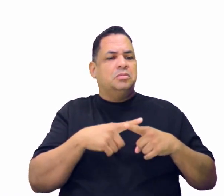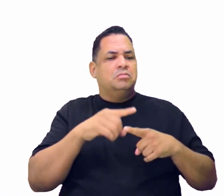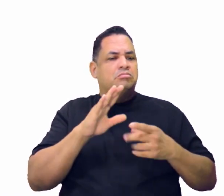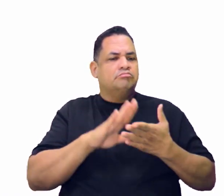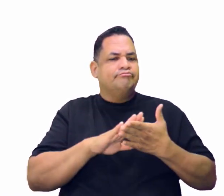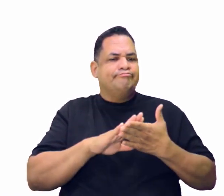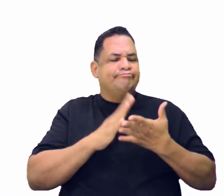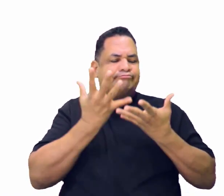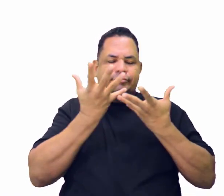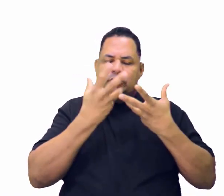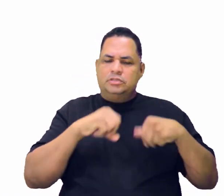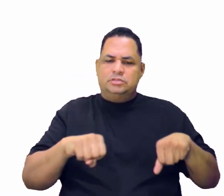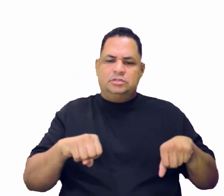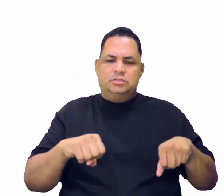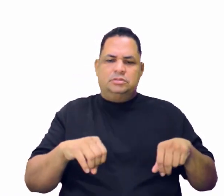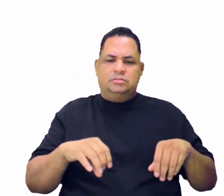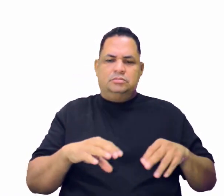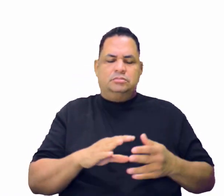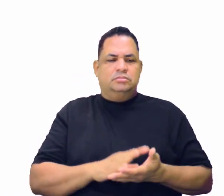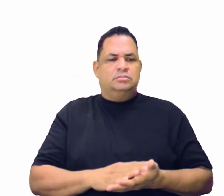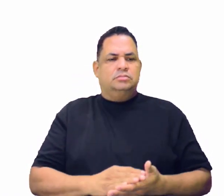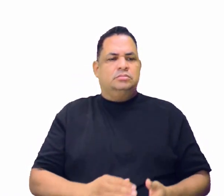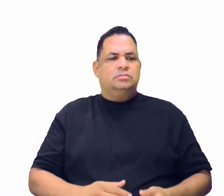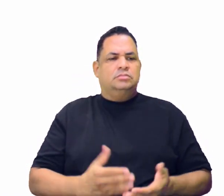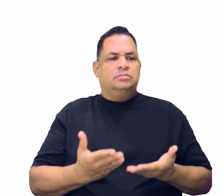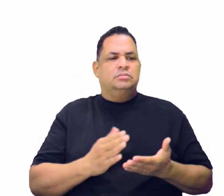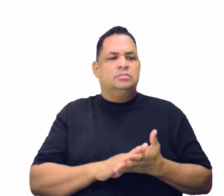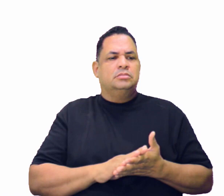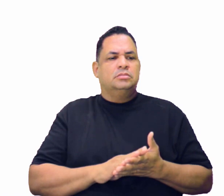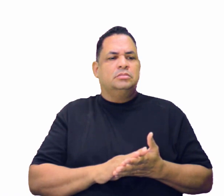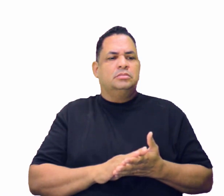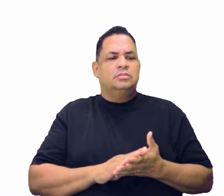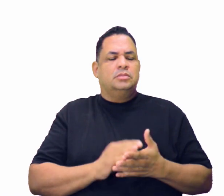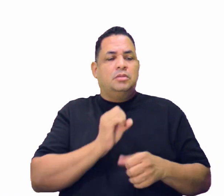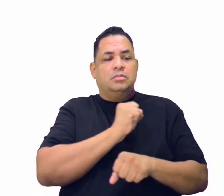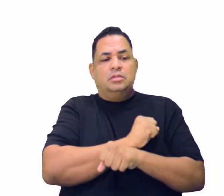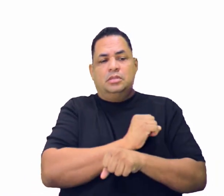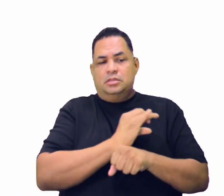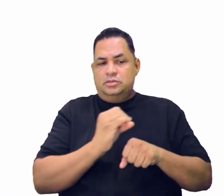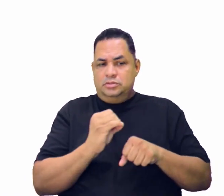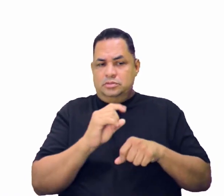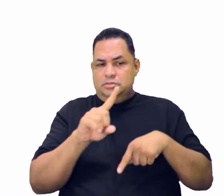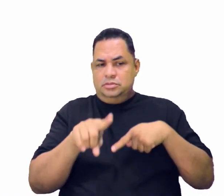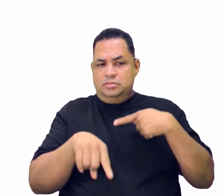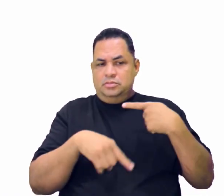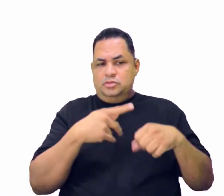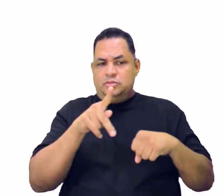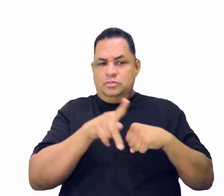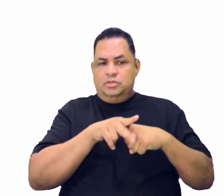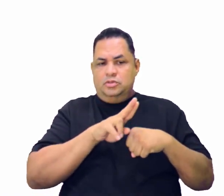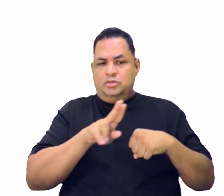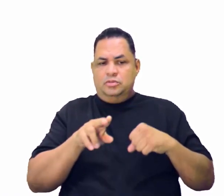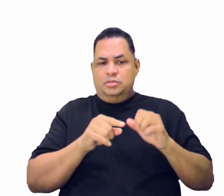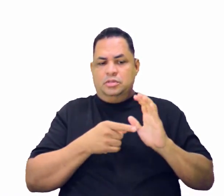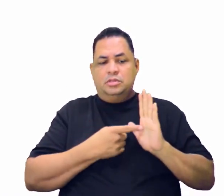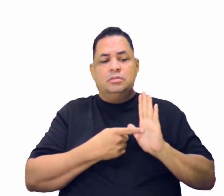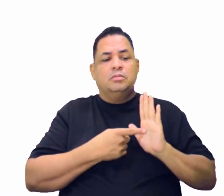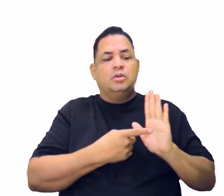usando o quê? O pronome. Aqui, usei o artigo. Na segunda, usei pronome